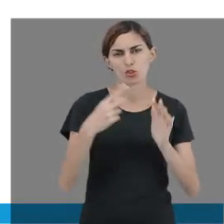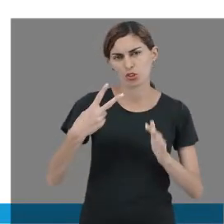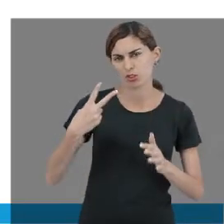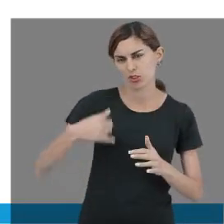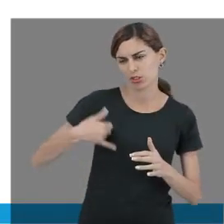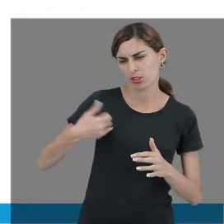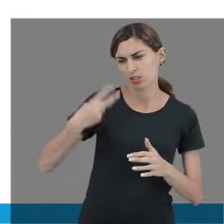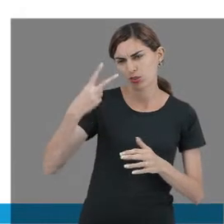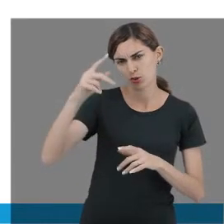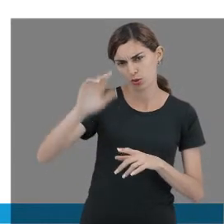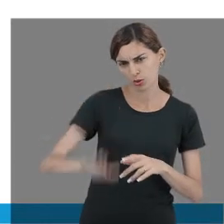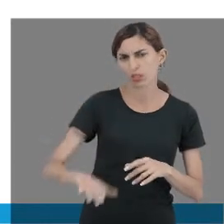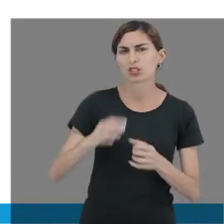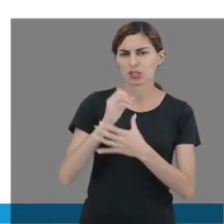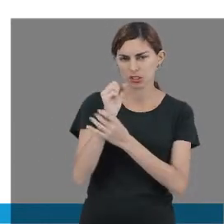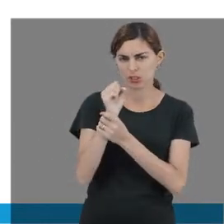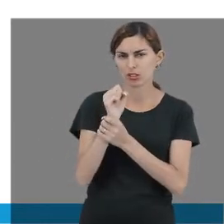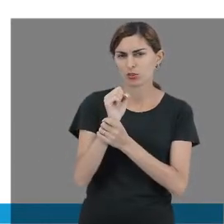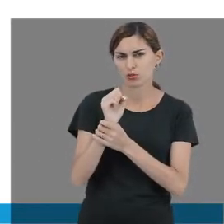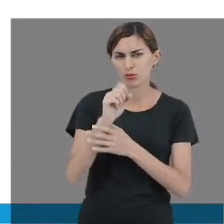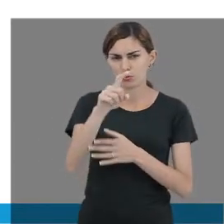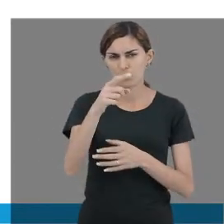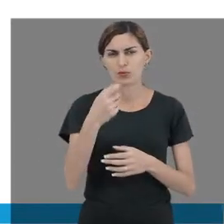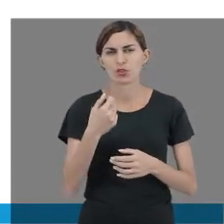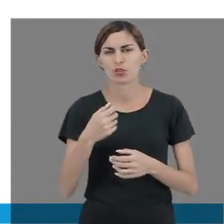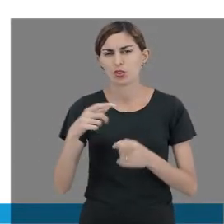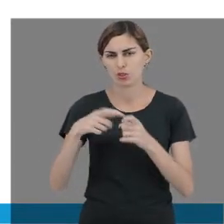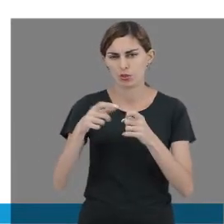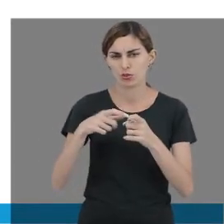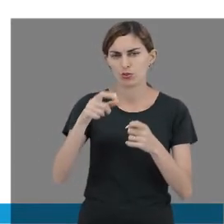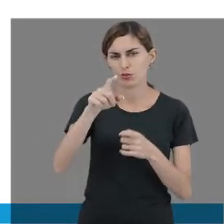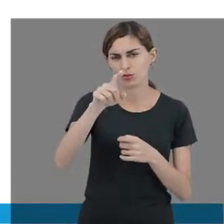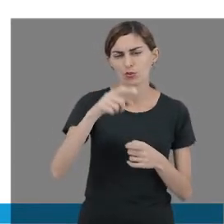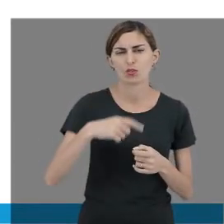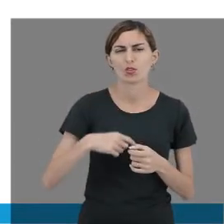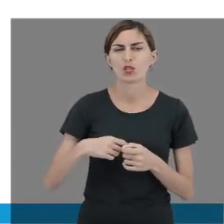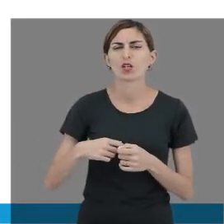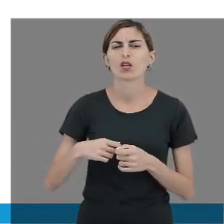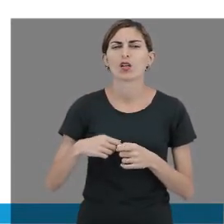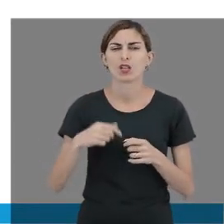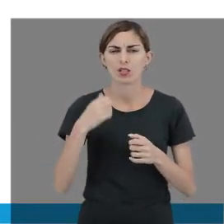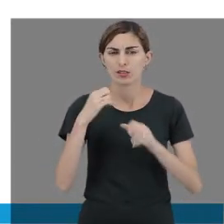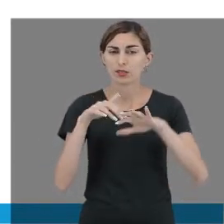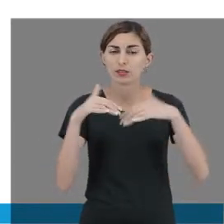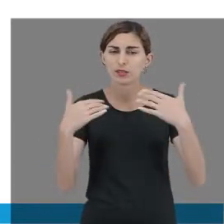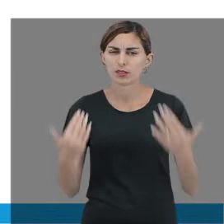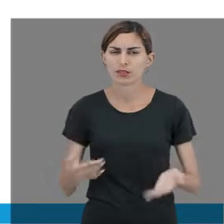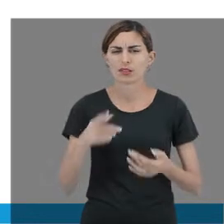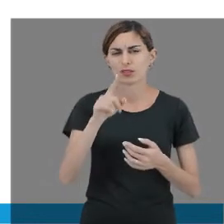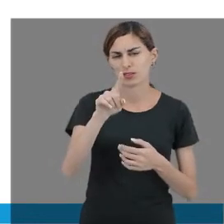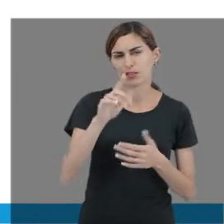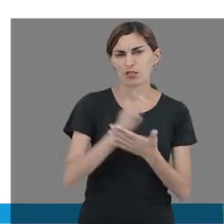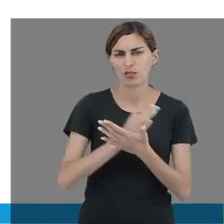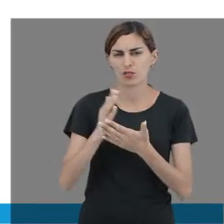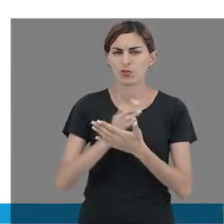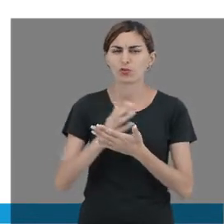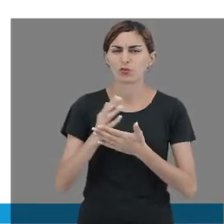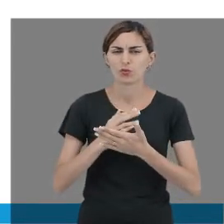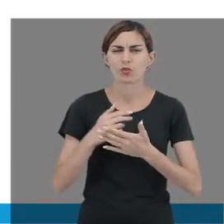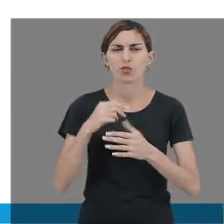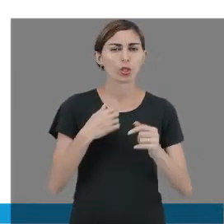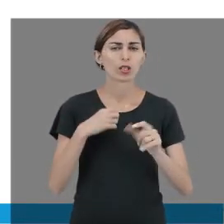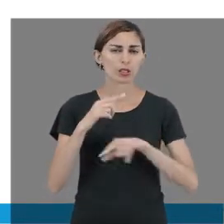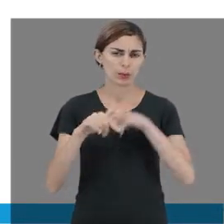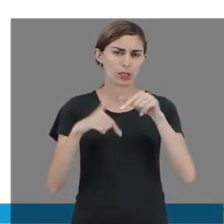seguro, pode ser usado, esse trabalho é excelente, que é do Dr. Pascoal, da Espanha, então que mostra inclusive como manipular